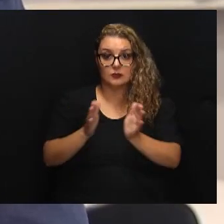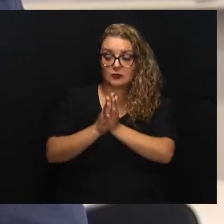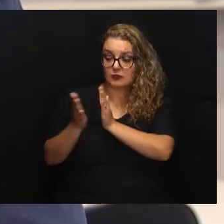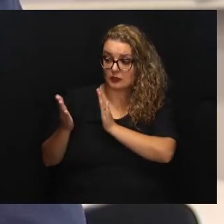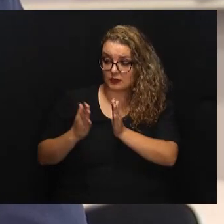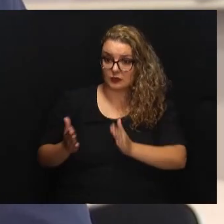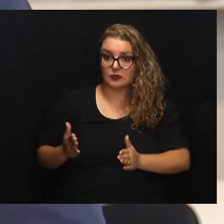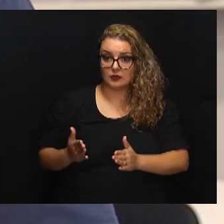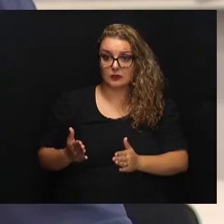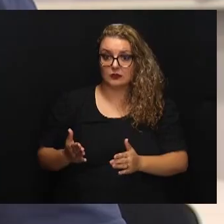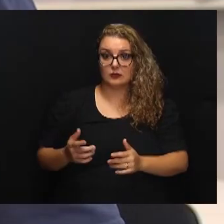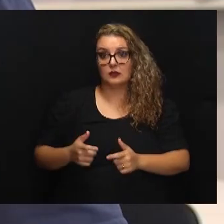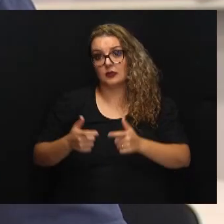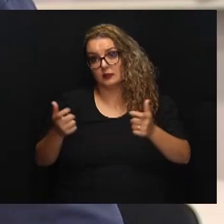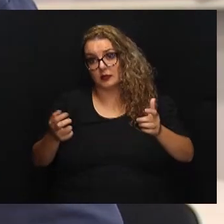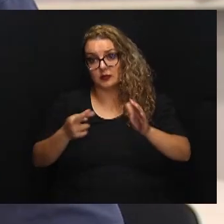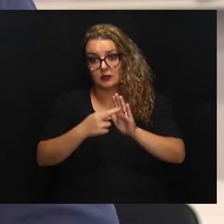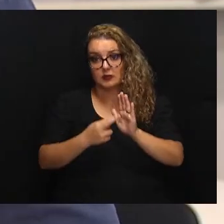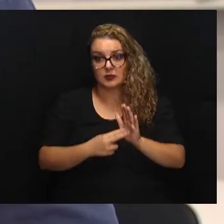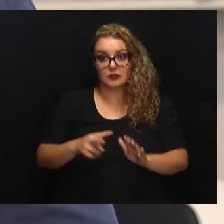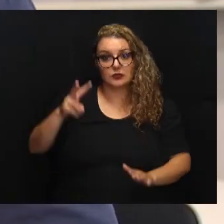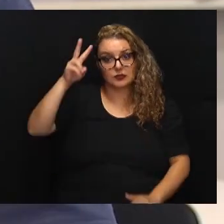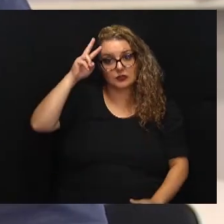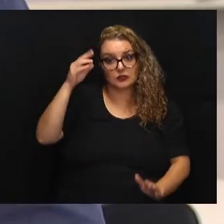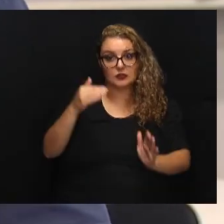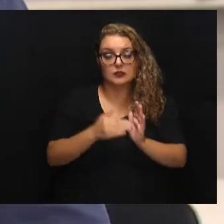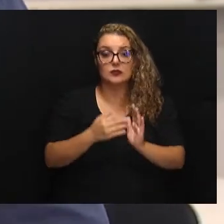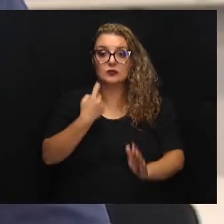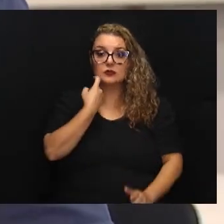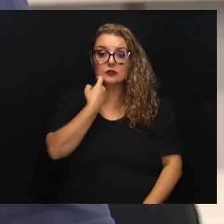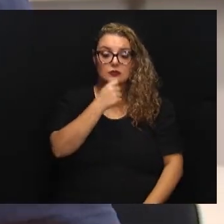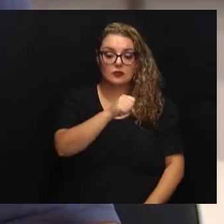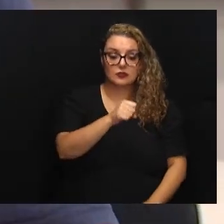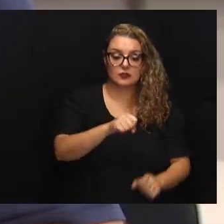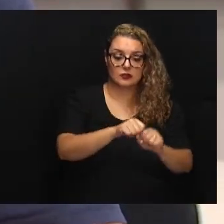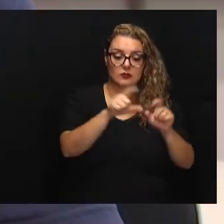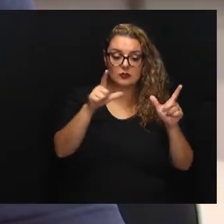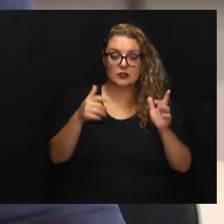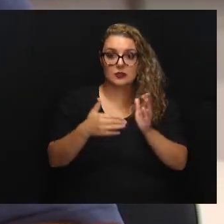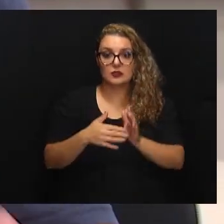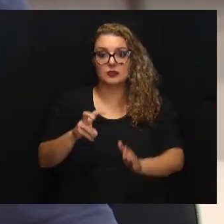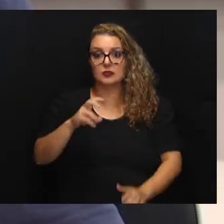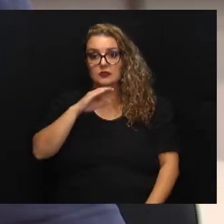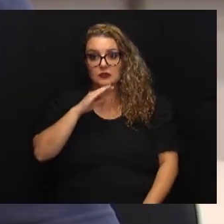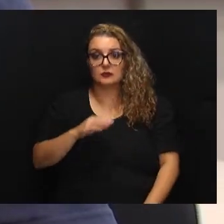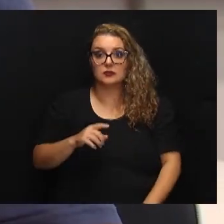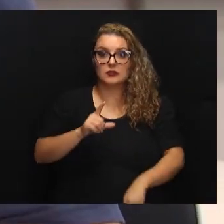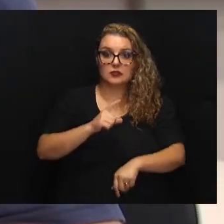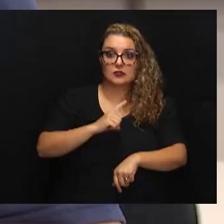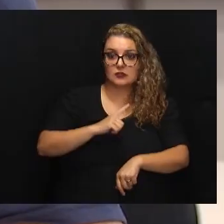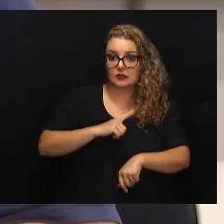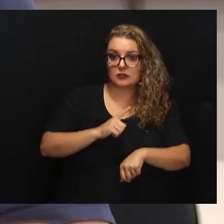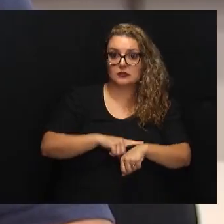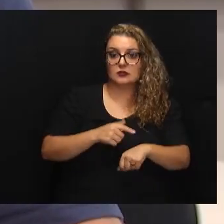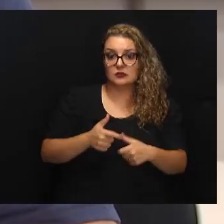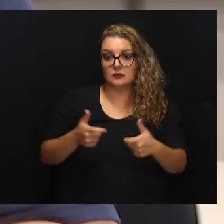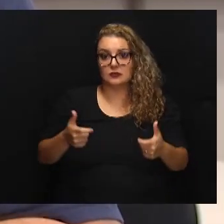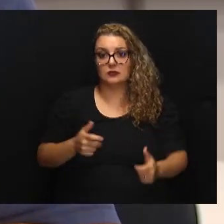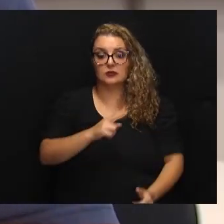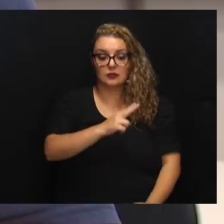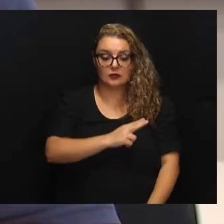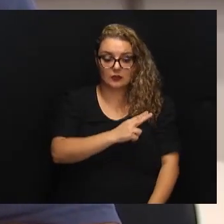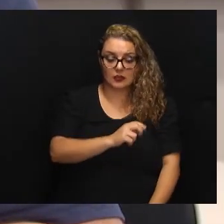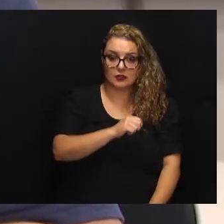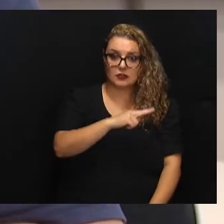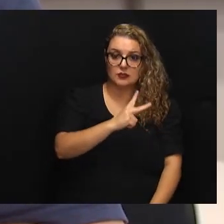esses espaços. As bibliotecas ficam, via de regra, abertas de segunda a sexta, das 8 às 5, mas a gente tem horário